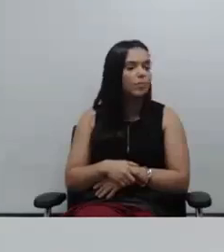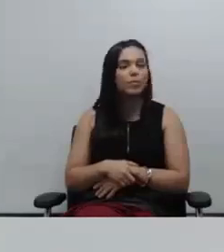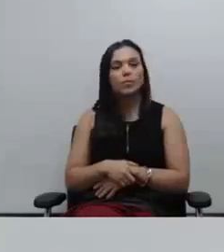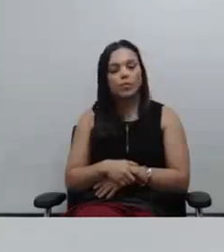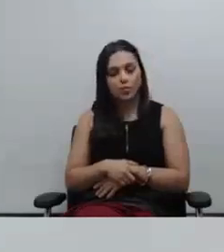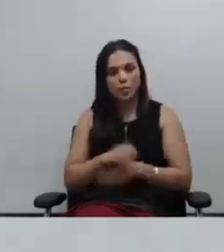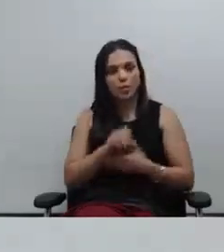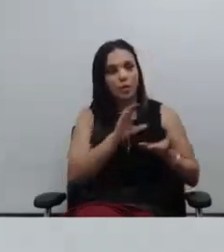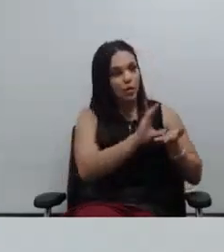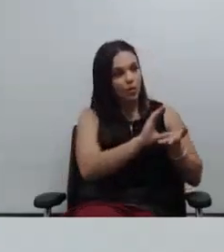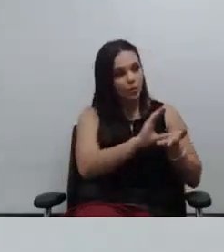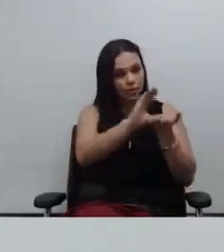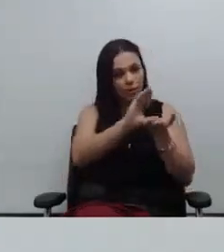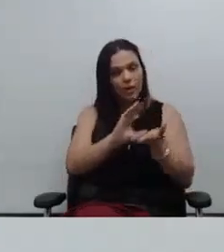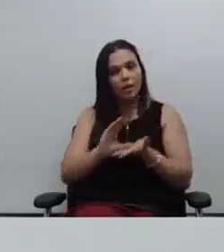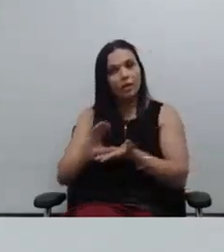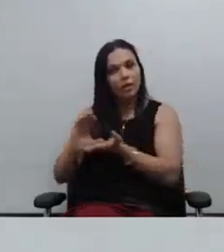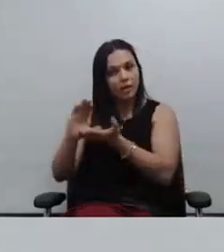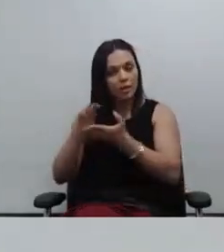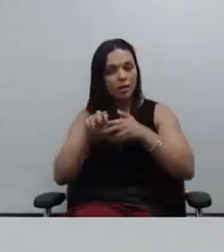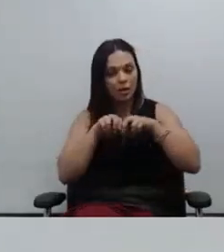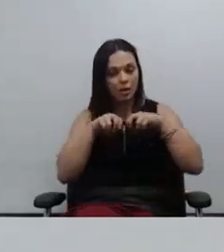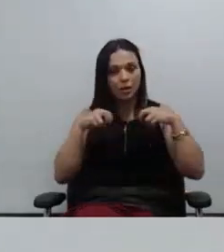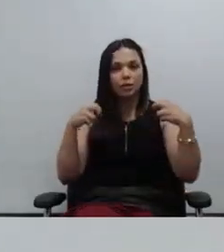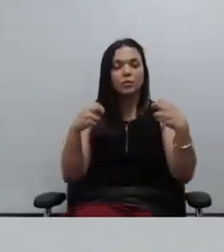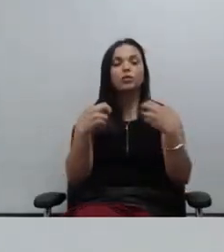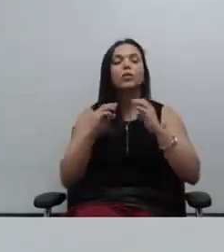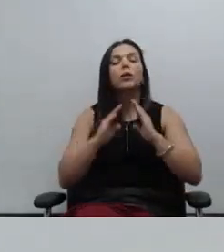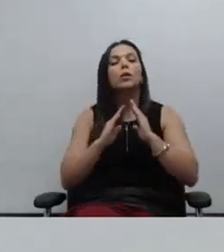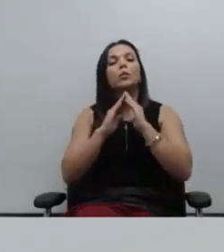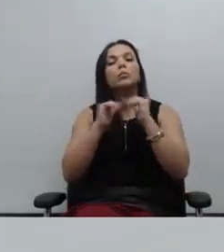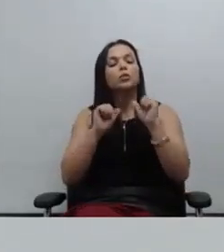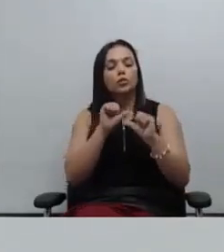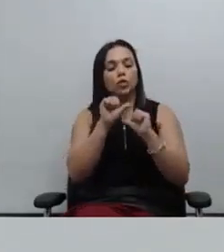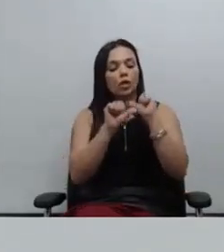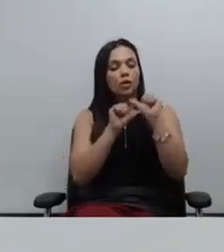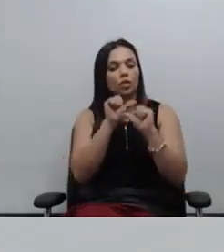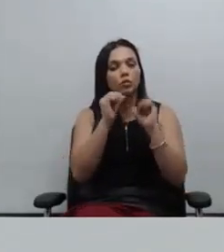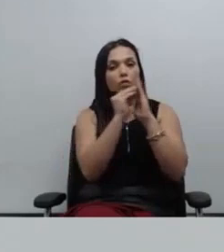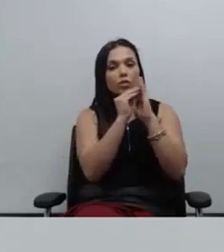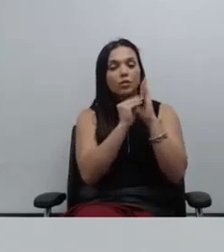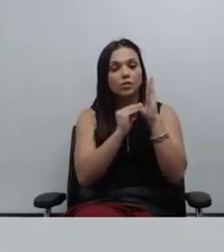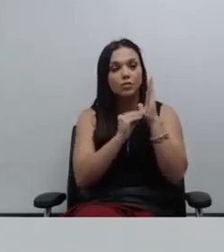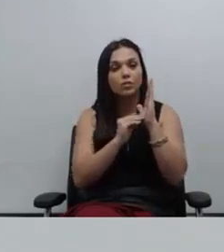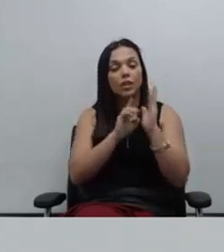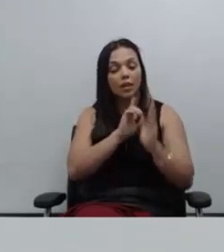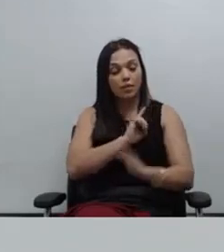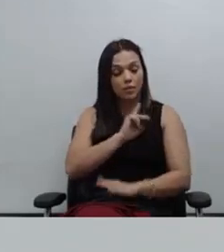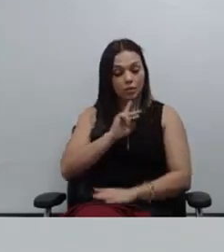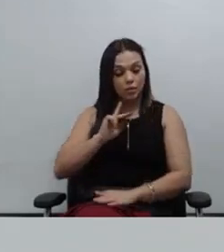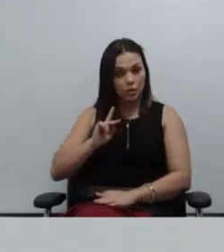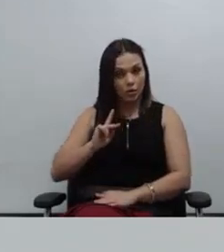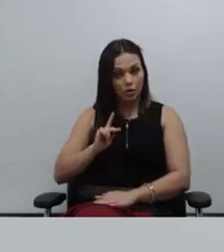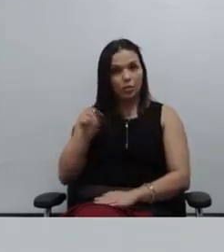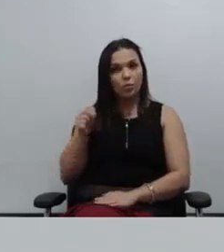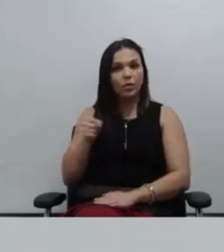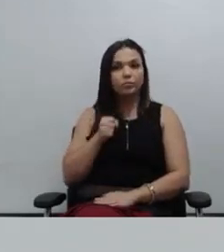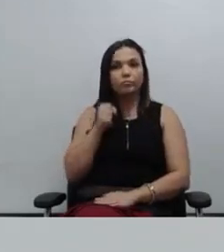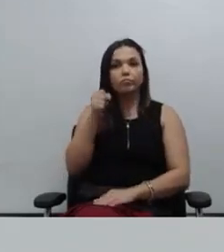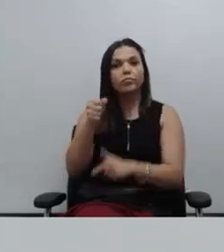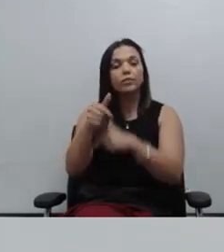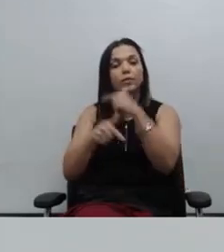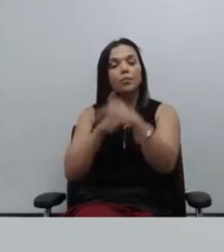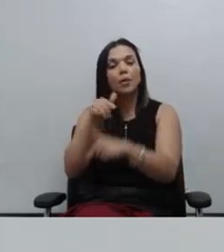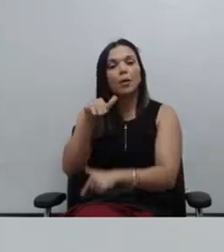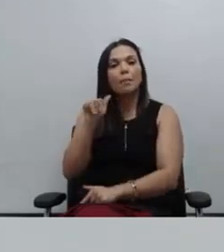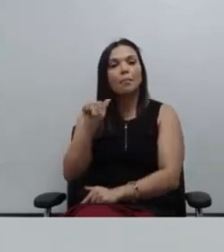Excelentíssimos conselheiros e conselheiros, trata-se aqui de um pedido de ratificação de alteração de designação da defensora pública classificada na macro-região para atuar